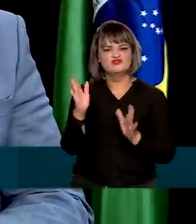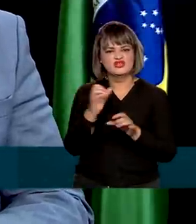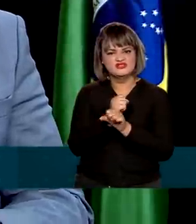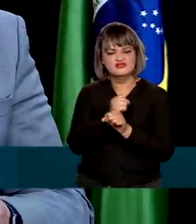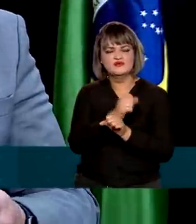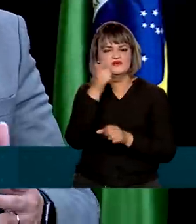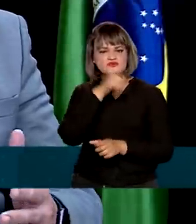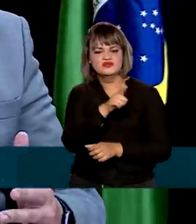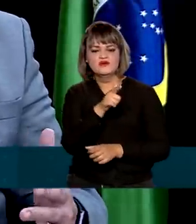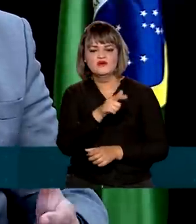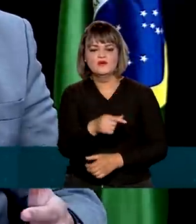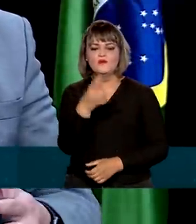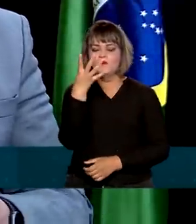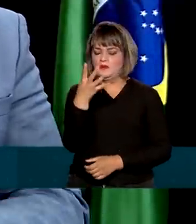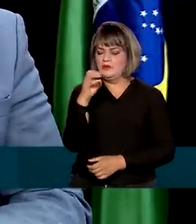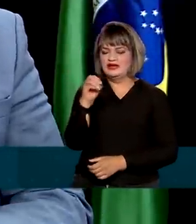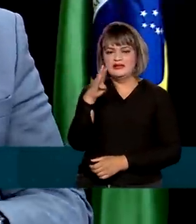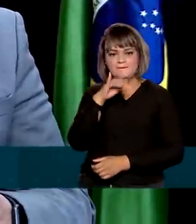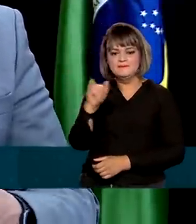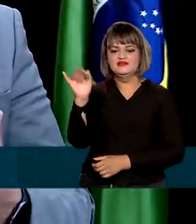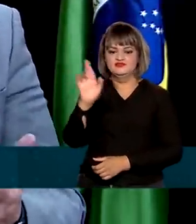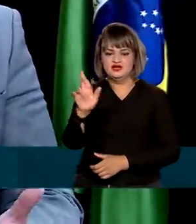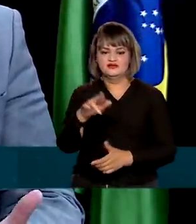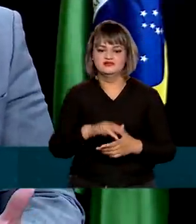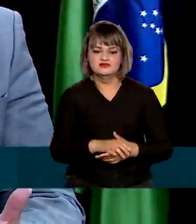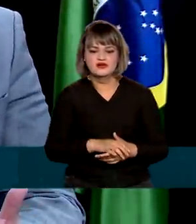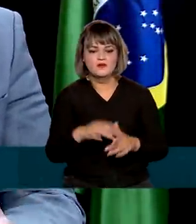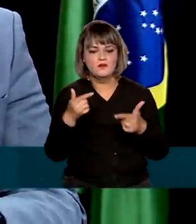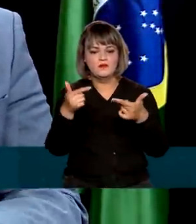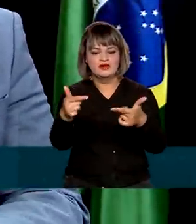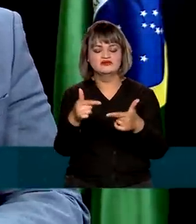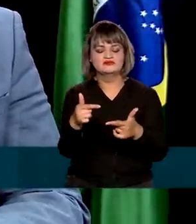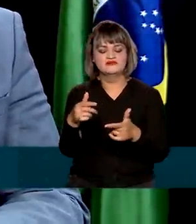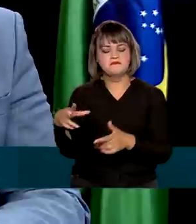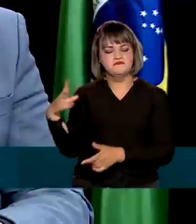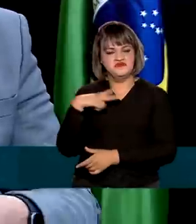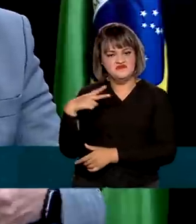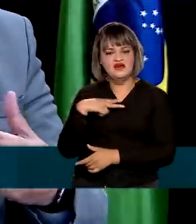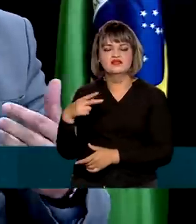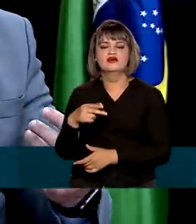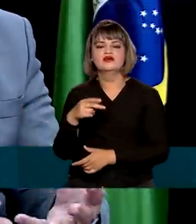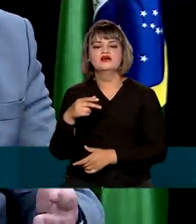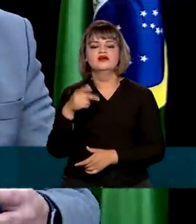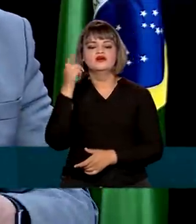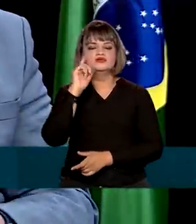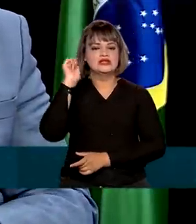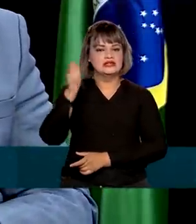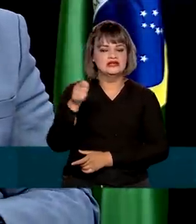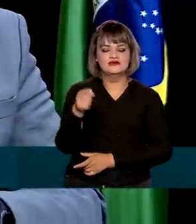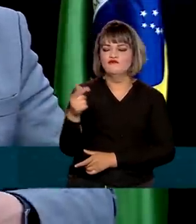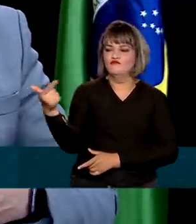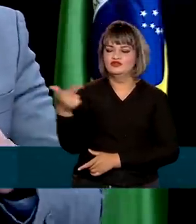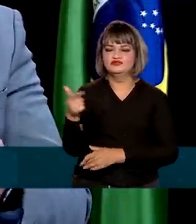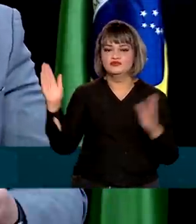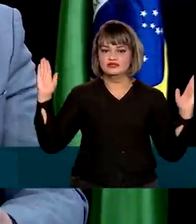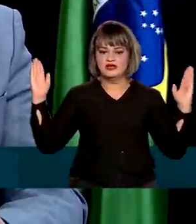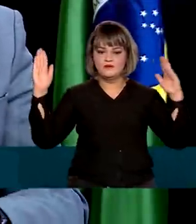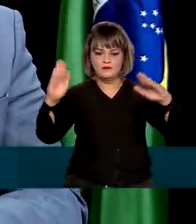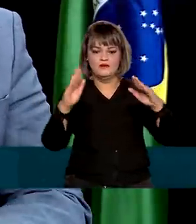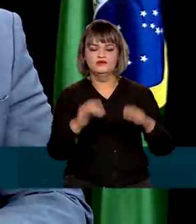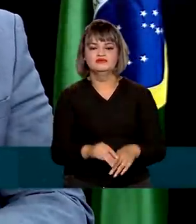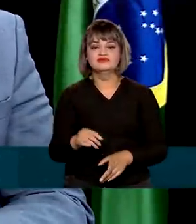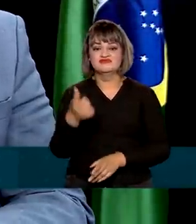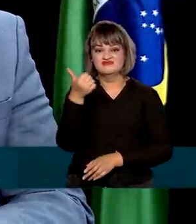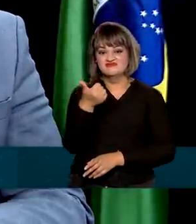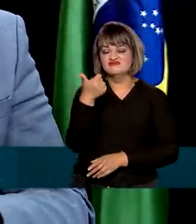este ano a gente contratou quase 40 bilhões de reais com a iniciativa privada fizemos leilão de 22 das fortes fizemos